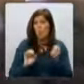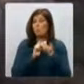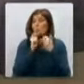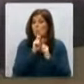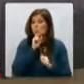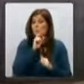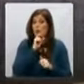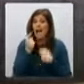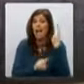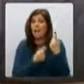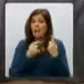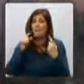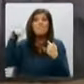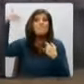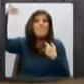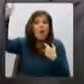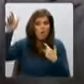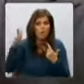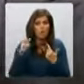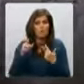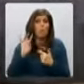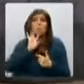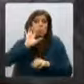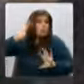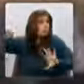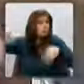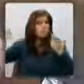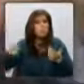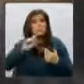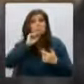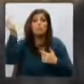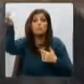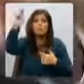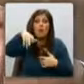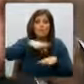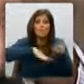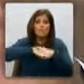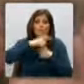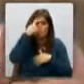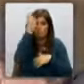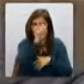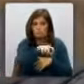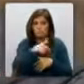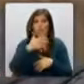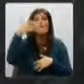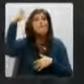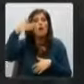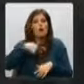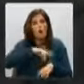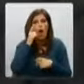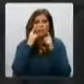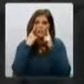é alguém que venha de fora, de um país qualquer, e que possa vir fazer mal. Mas isso será uma pessoa de fora. Mas nós também estamos